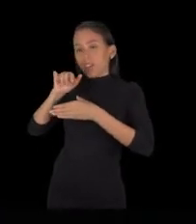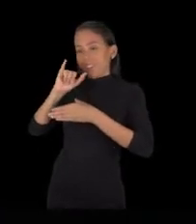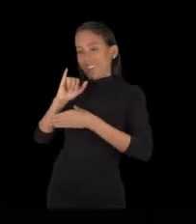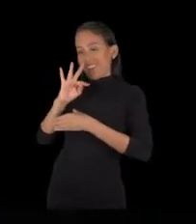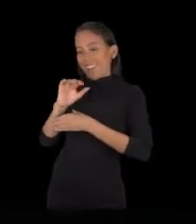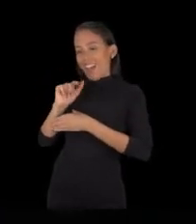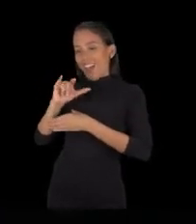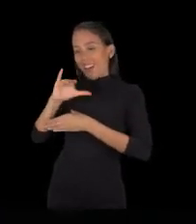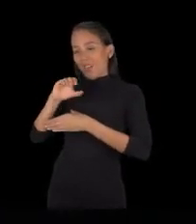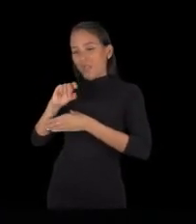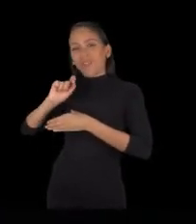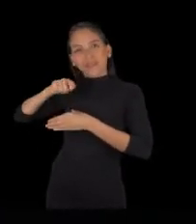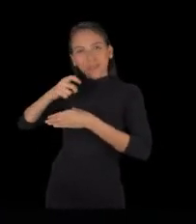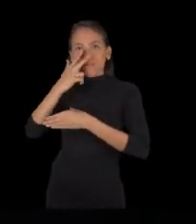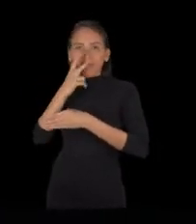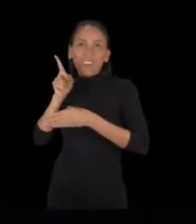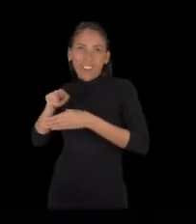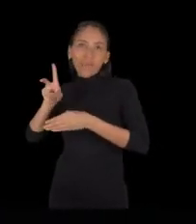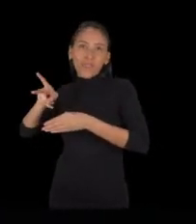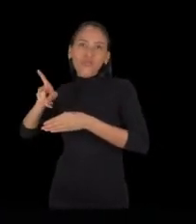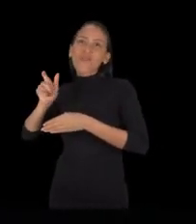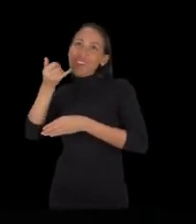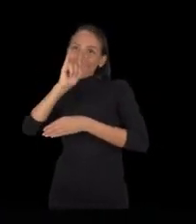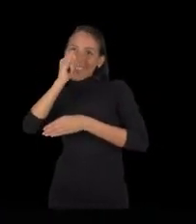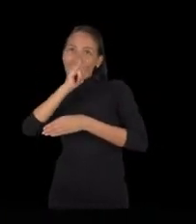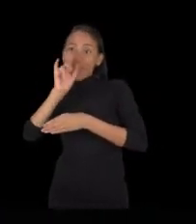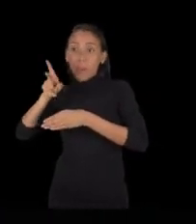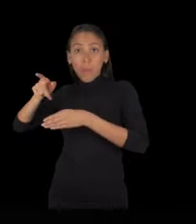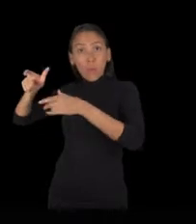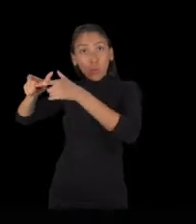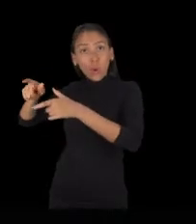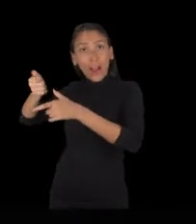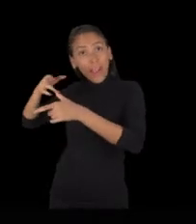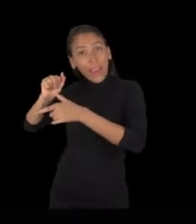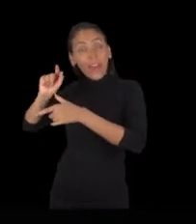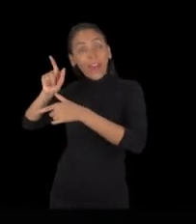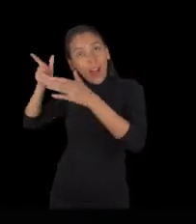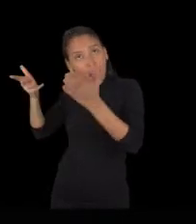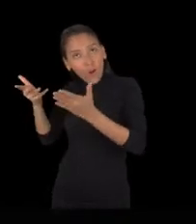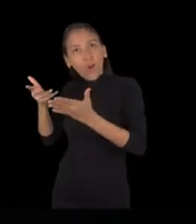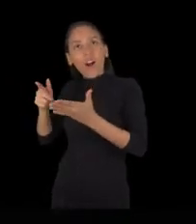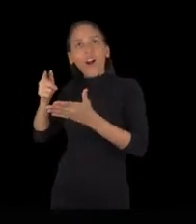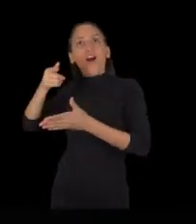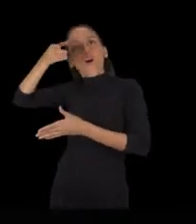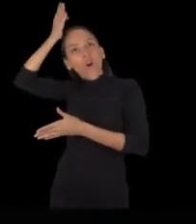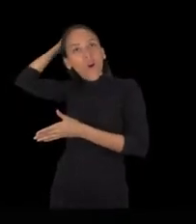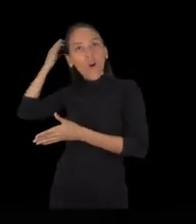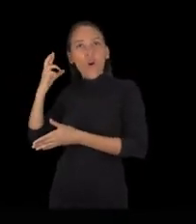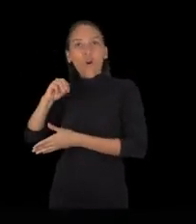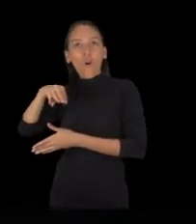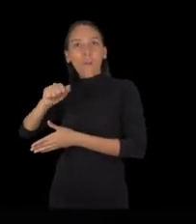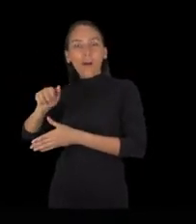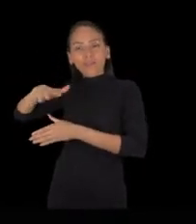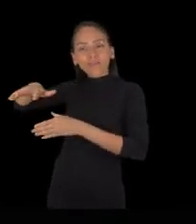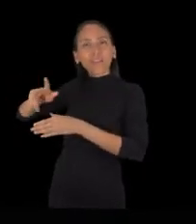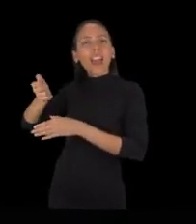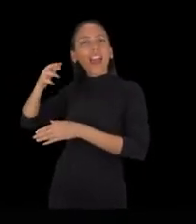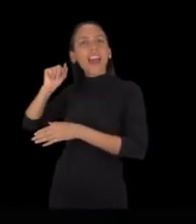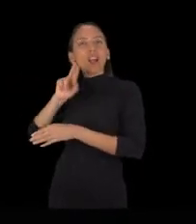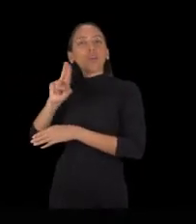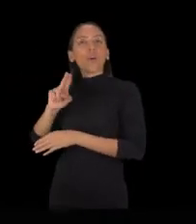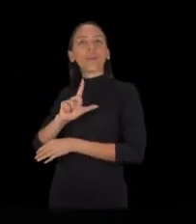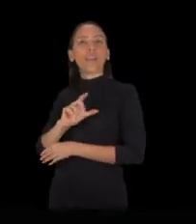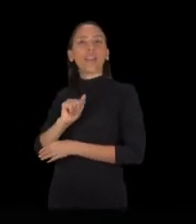como diz o nome, no centro da Itália, onde hoje é Roma. Chamava-se Lácio, aquela região. E ali havia três línguas: